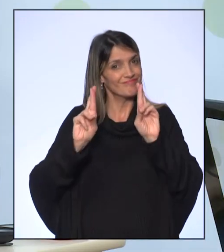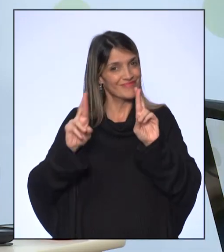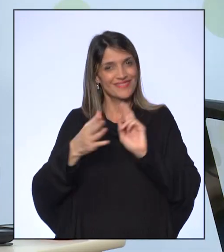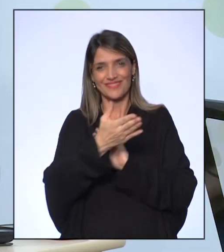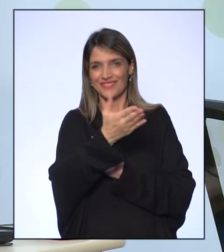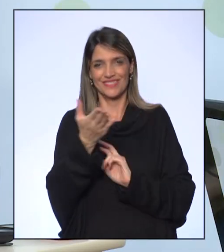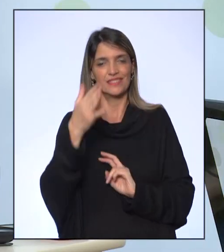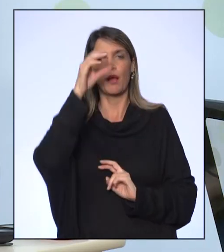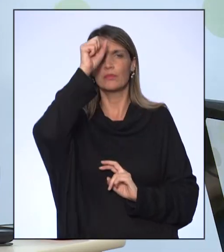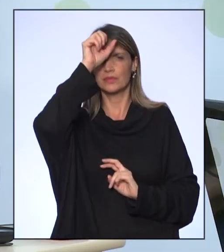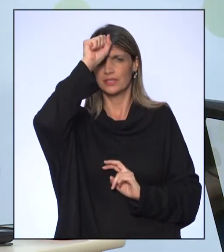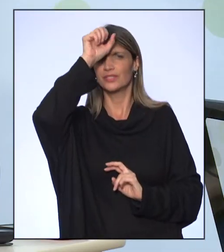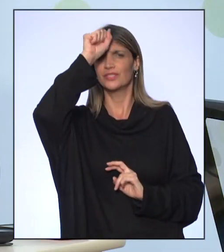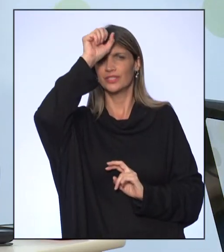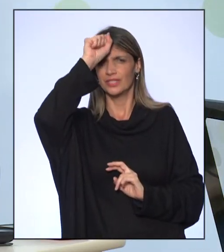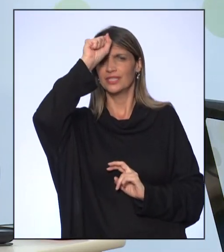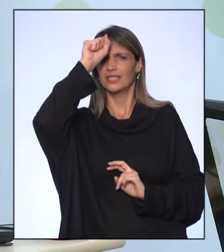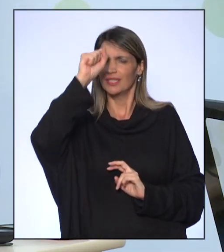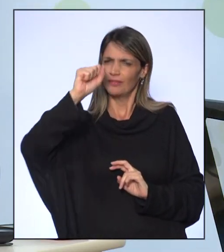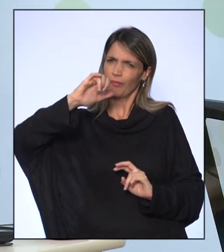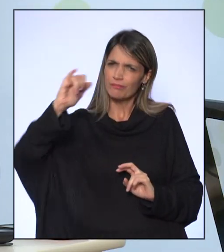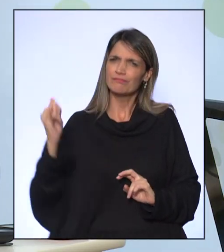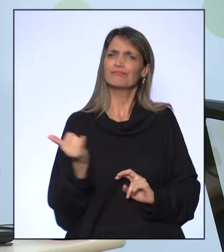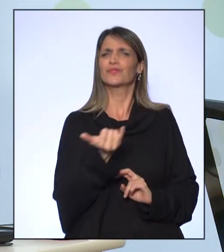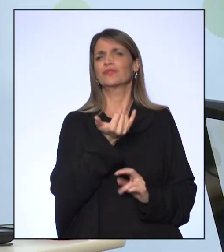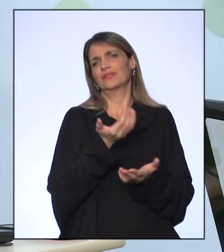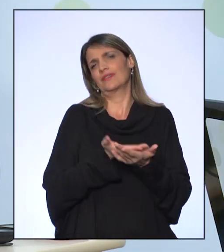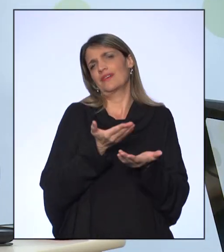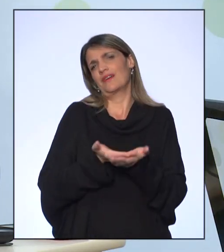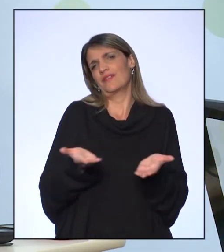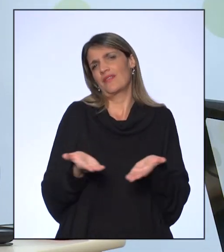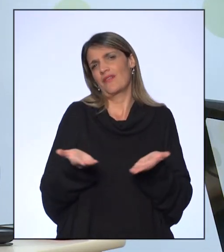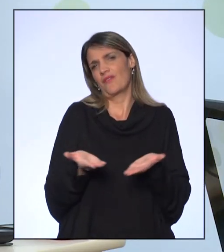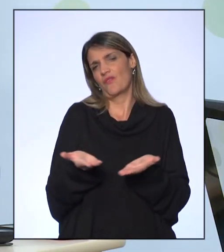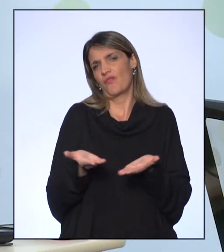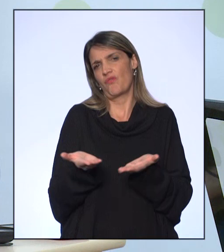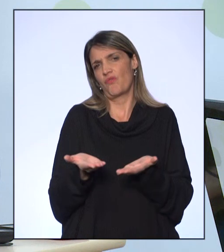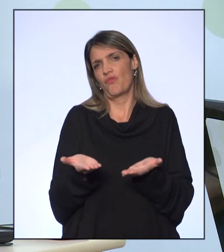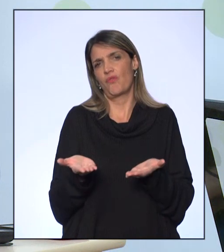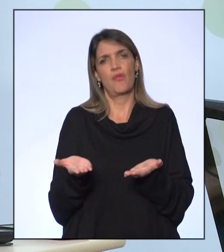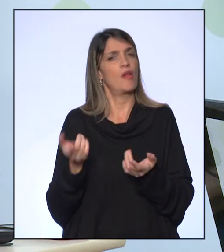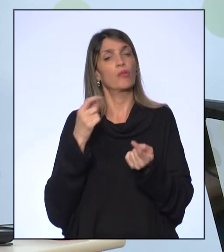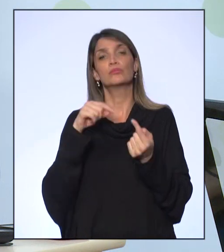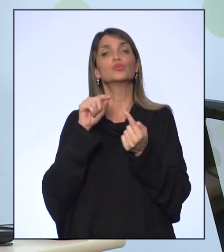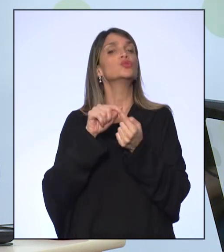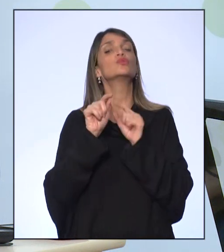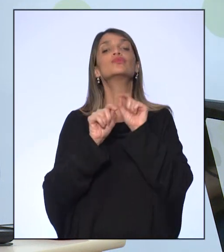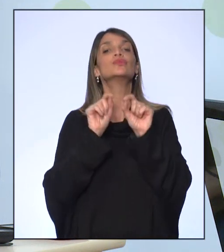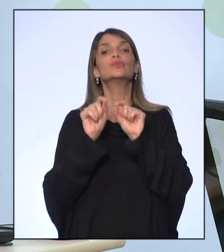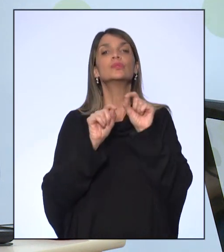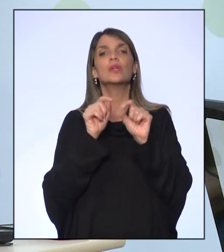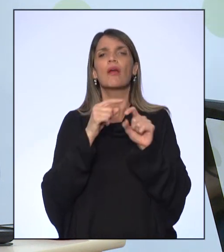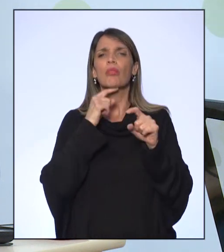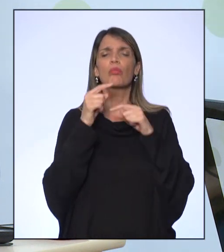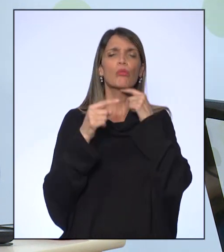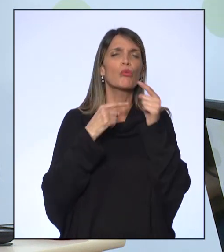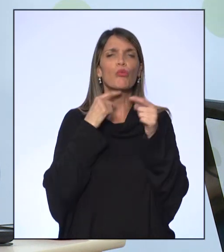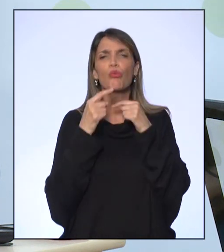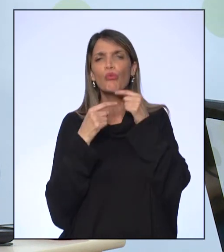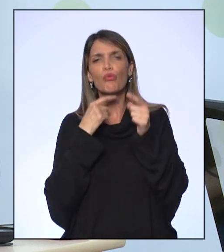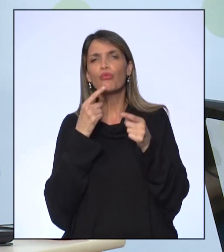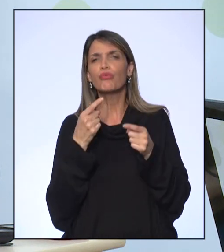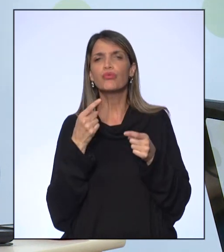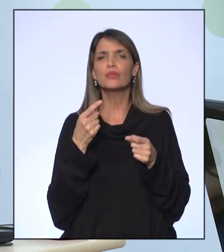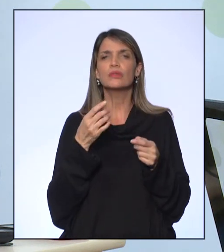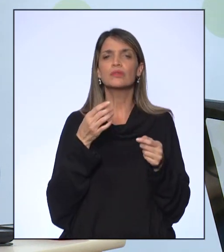tenham aprendido, que vocês tenham aproveitado a aula. O nosso objetivo é sempre esse. Dúvidas, sugestões,